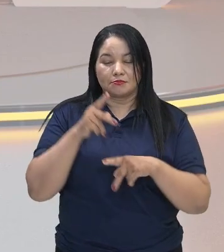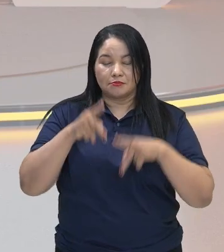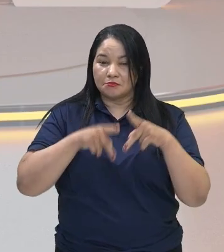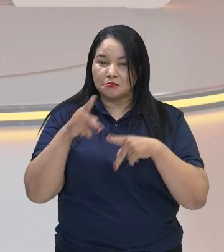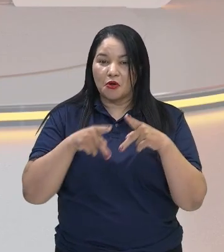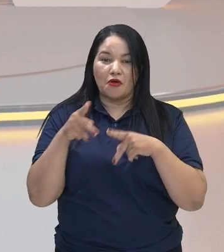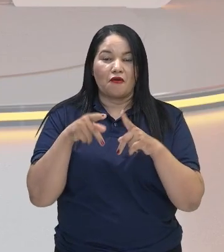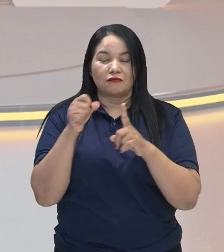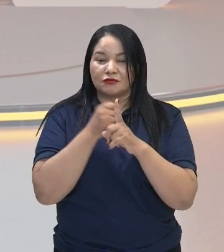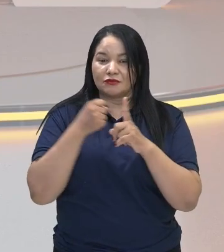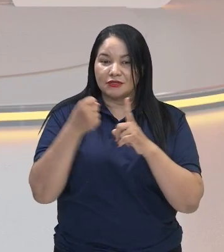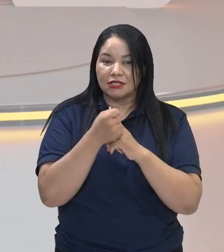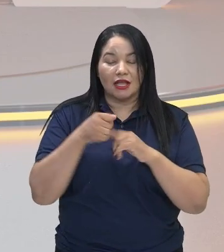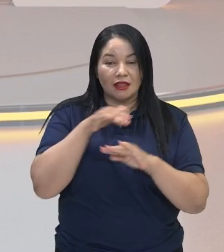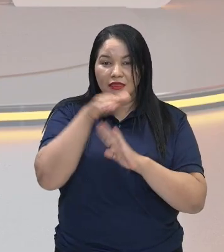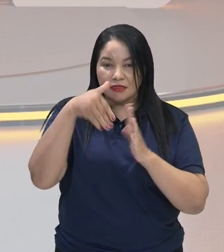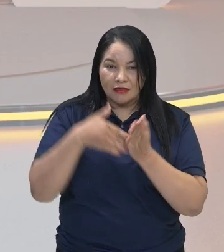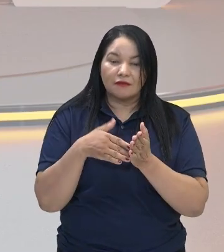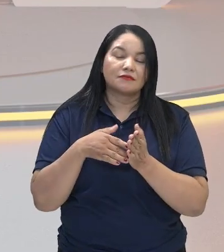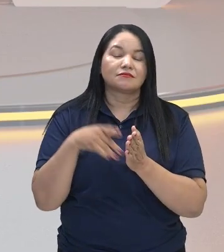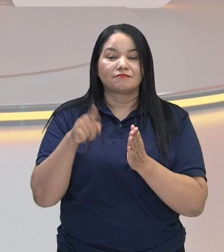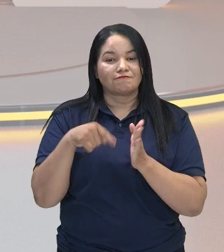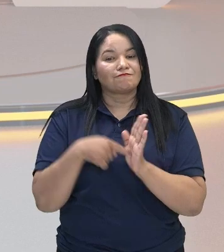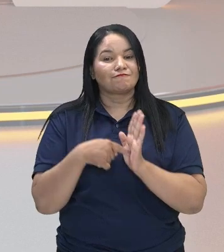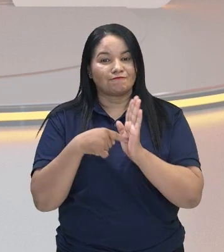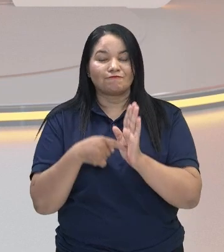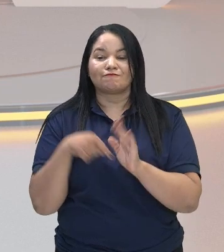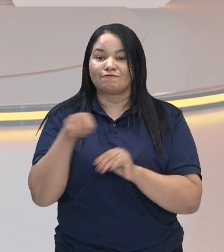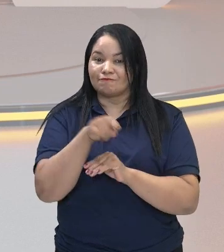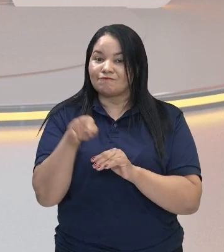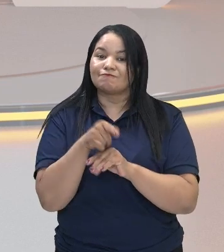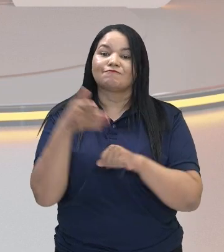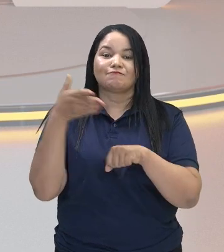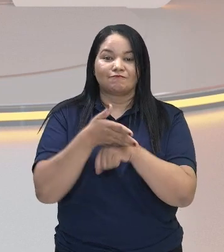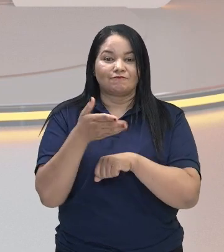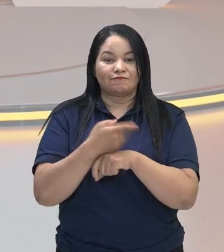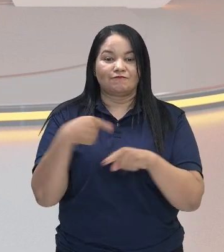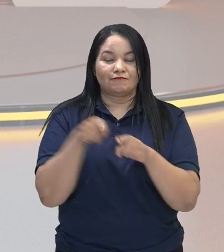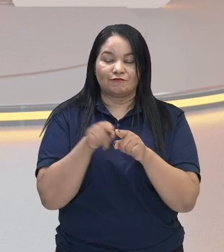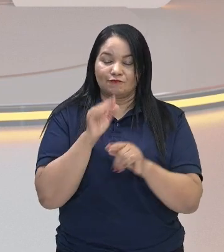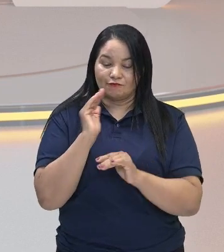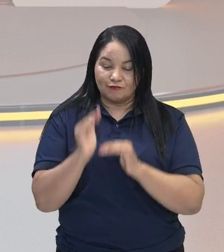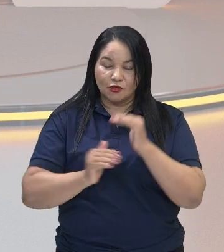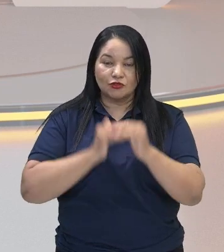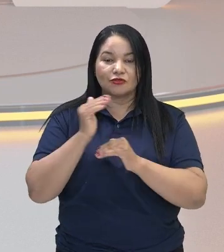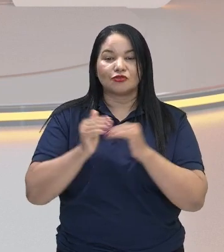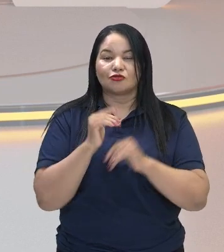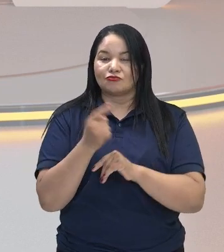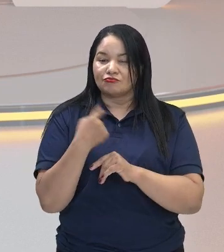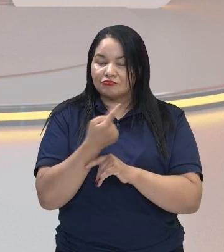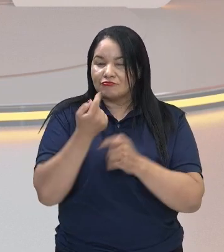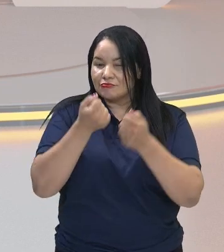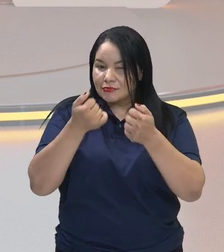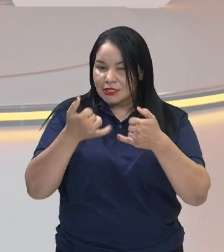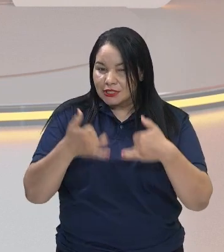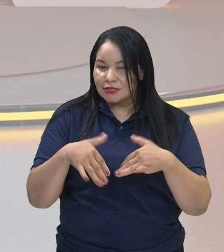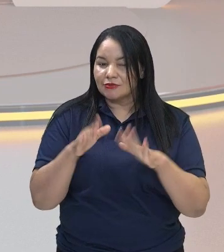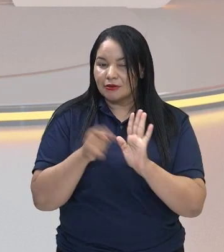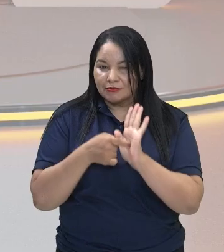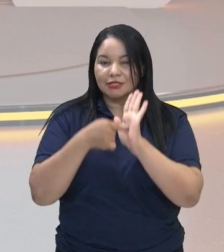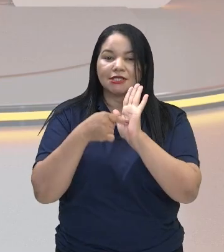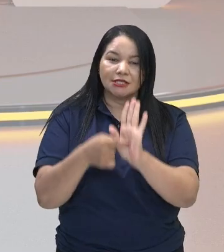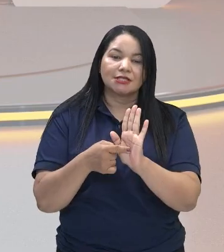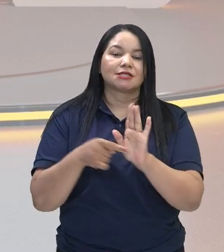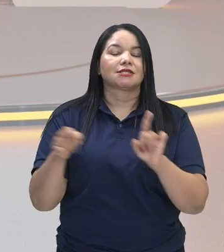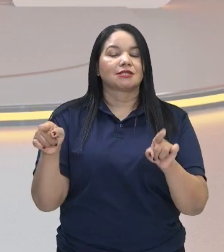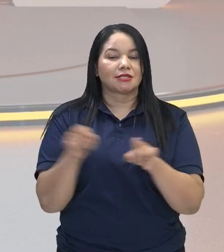as sociedades estão aí envolvidas neste processo que nós falamos para vocês e apresentamos